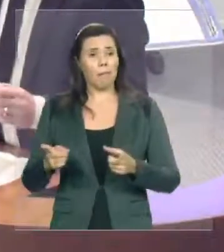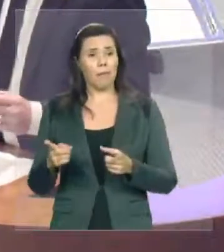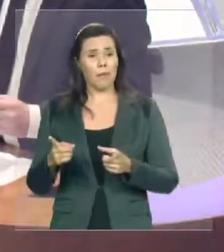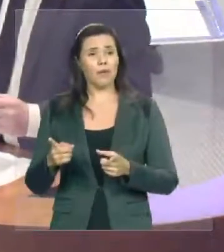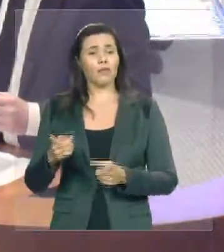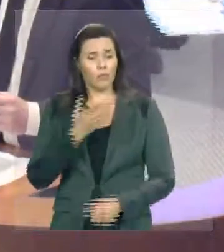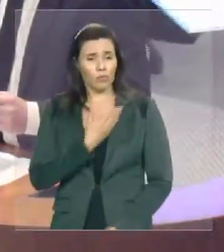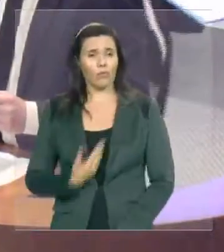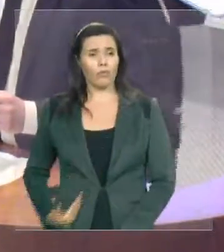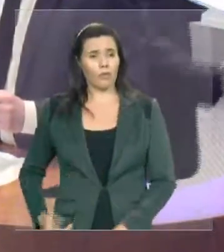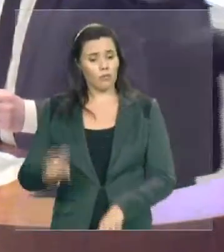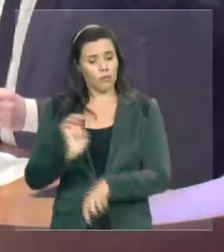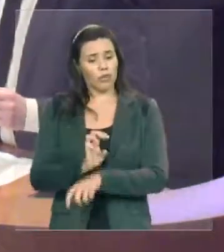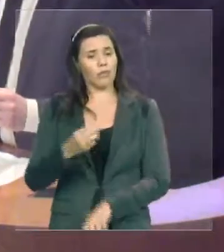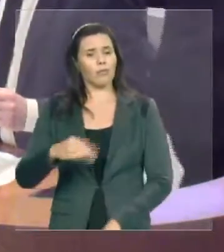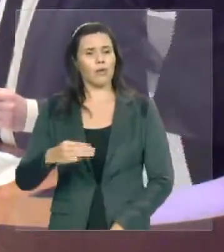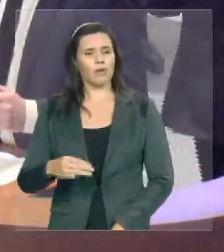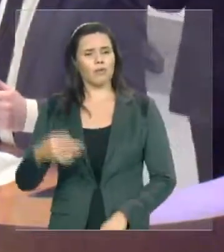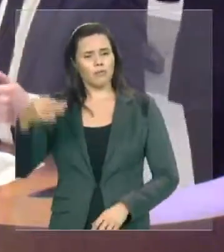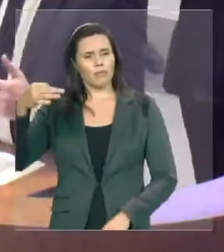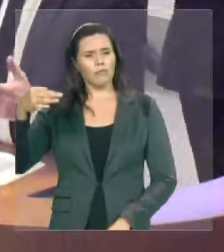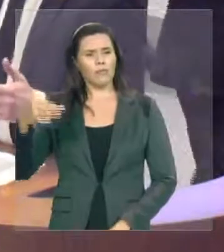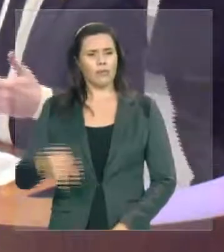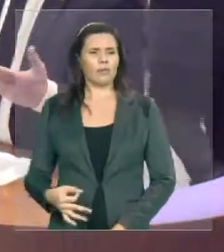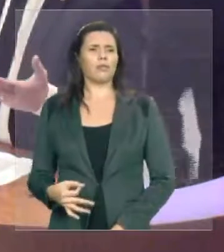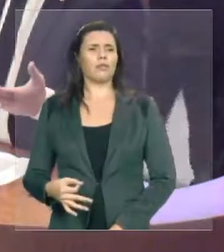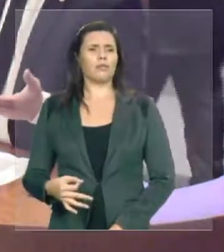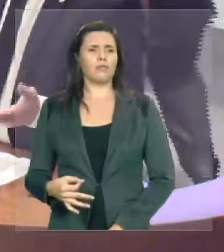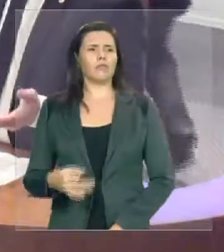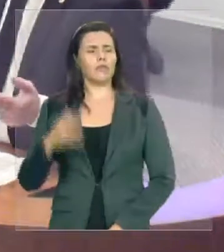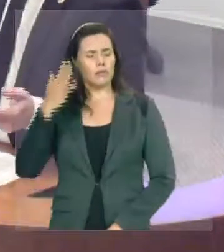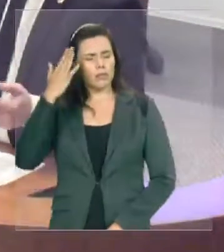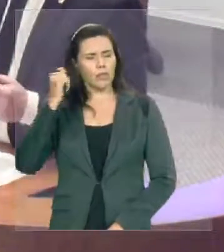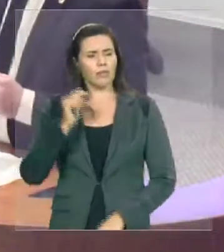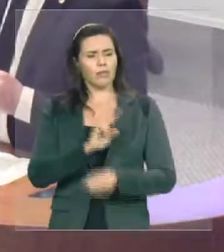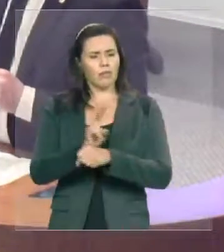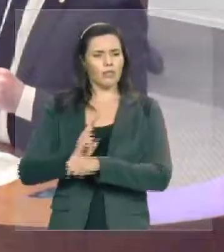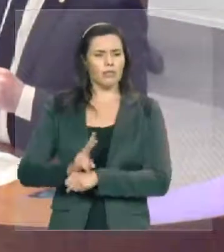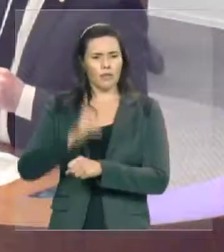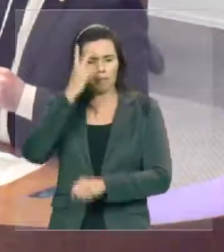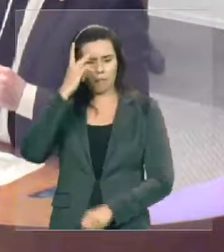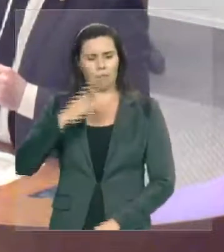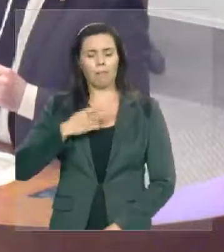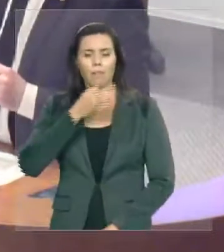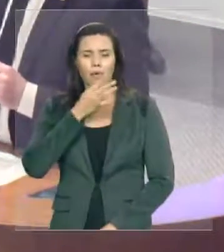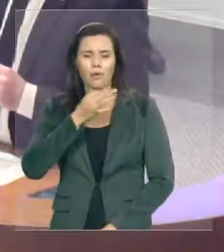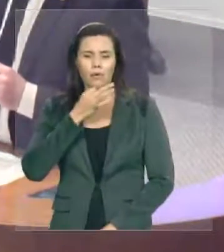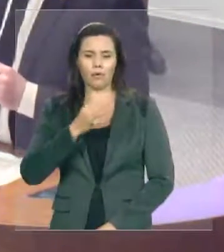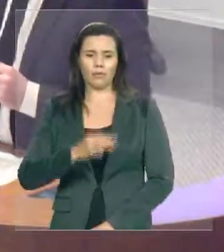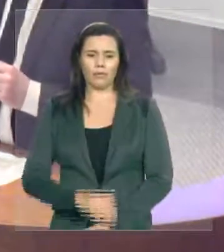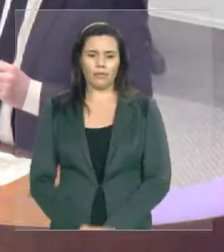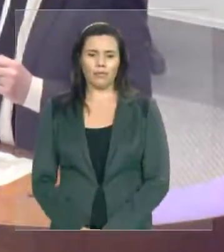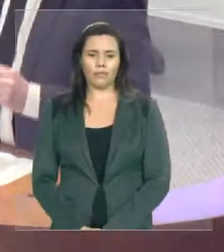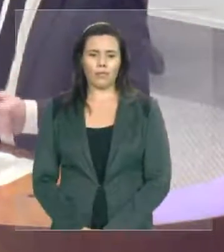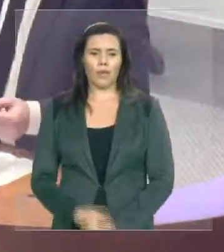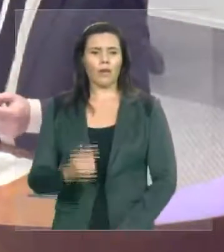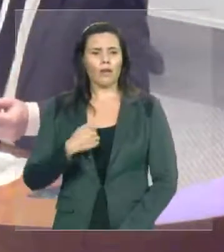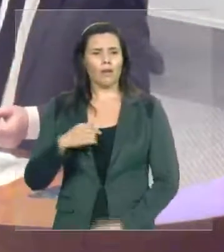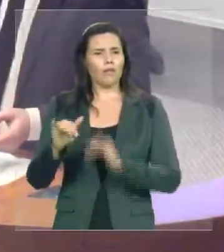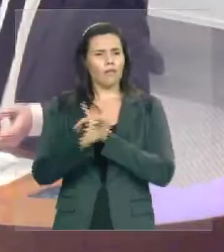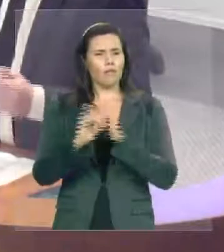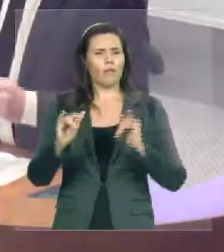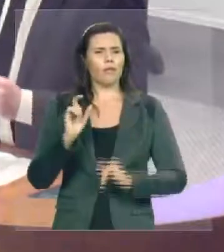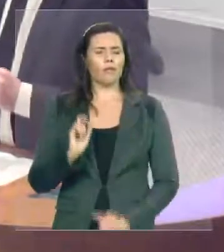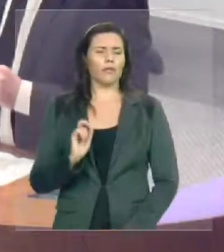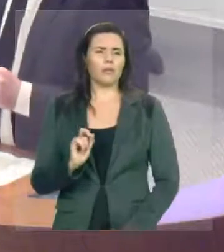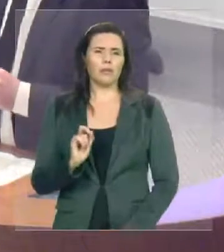passagem, o governador Flávio Dino nem teria tantas razões para ser solidário ao PT. Afinal de contas, o PT,